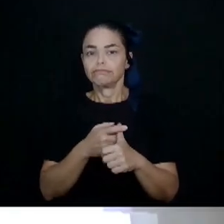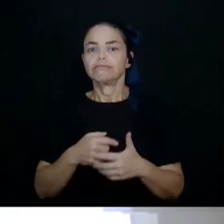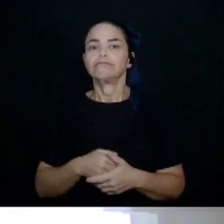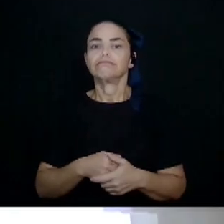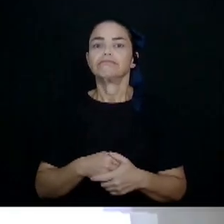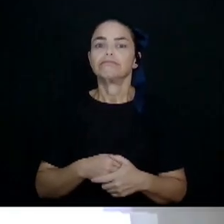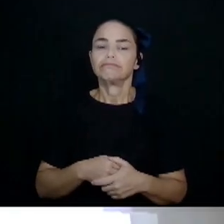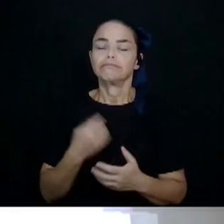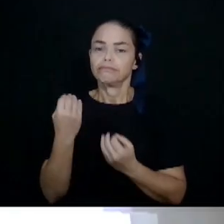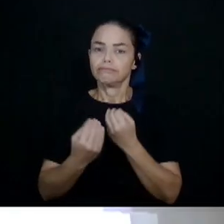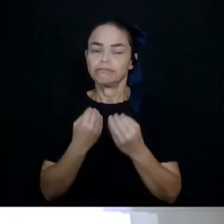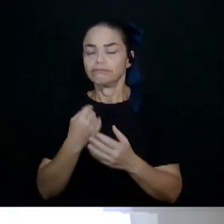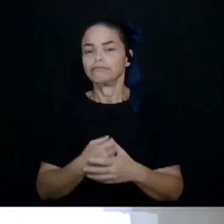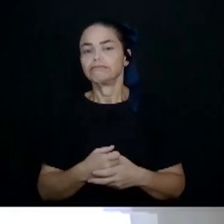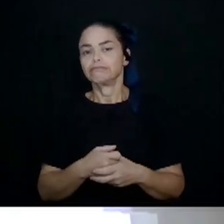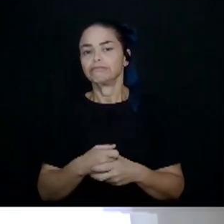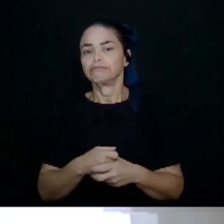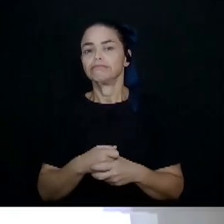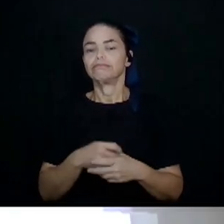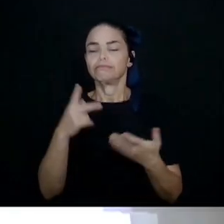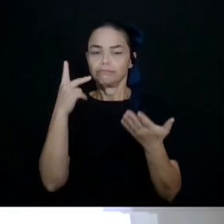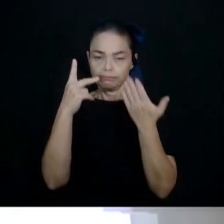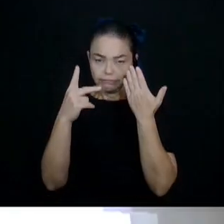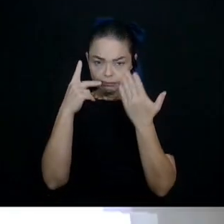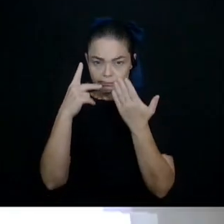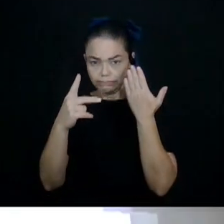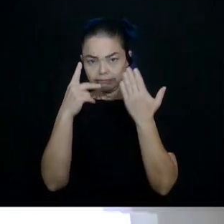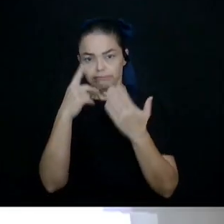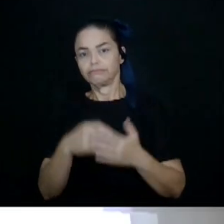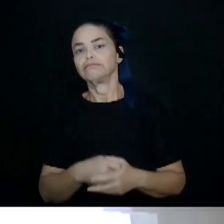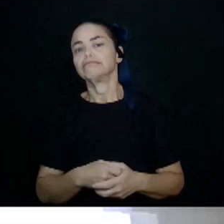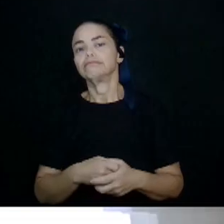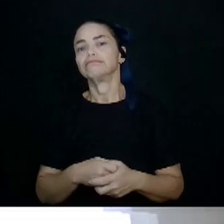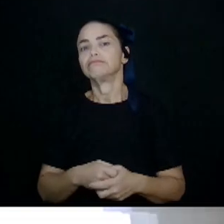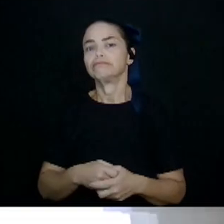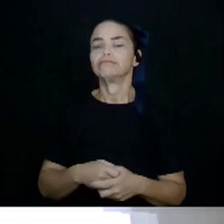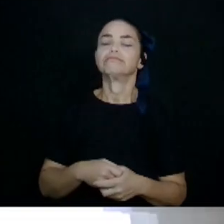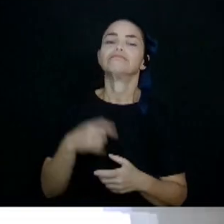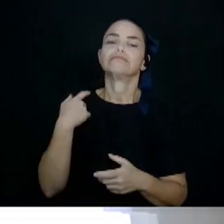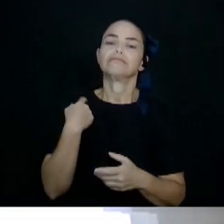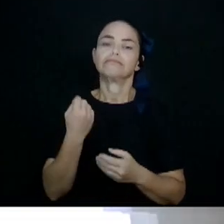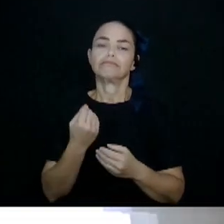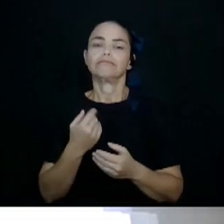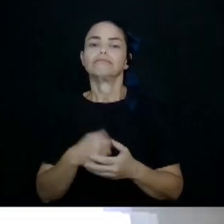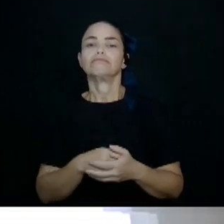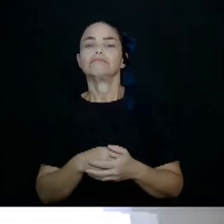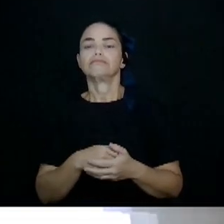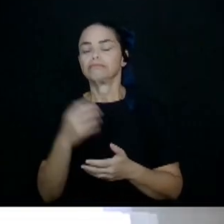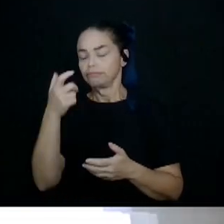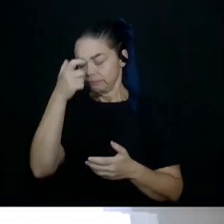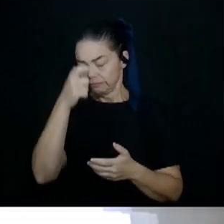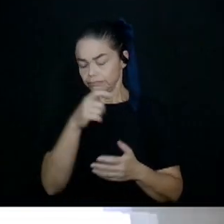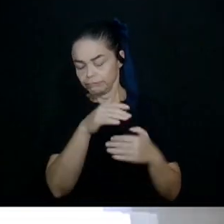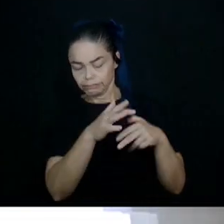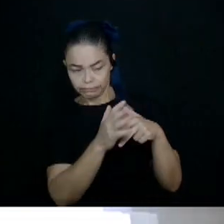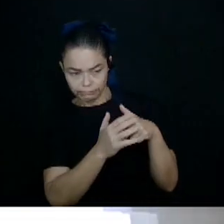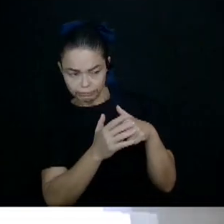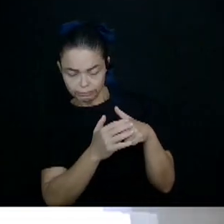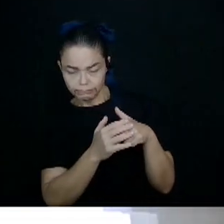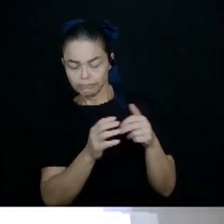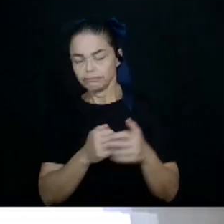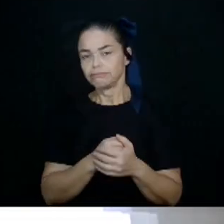como o processo de psicoterapia vai ser abordado com o paciente, né? Como lidar com